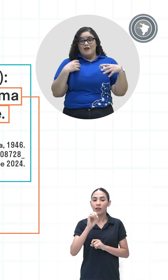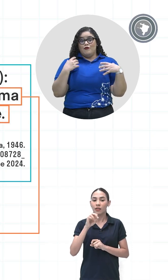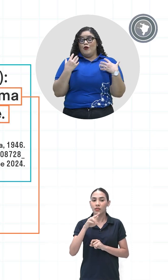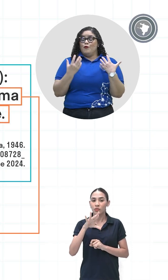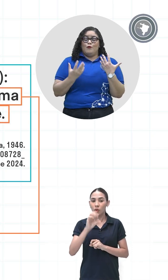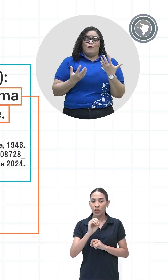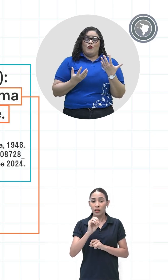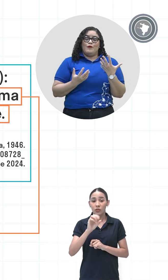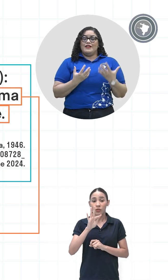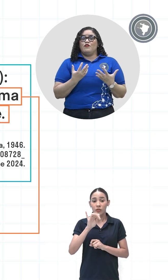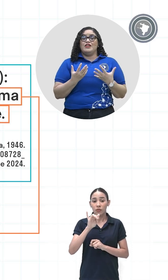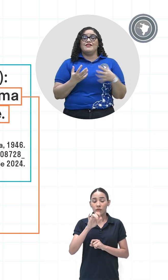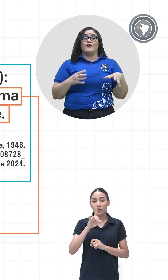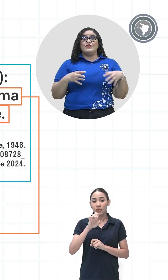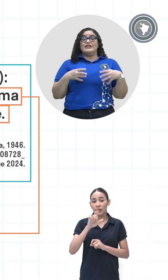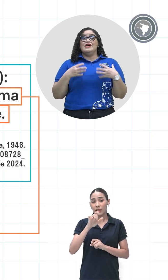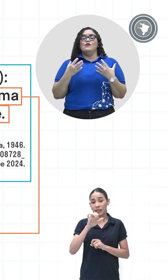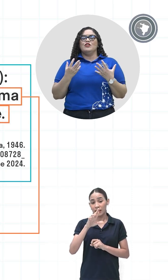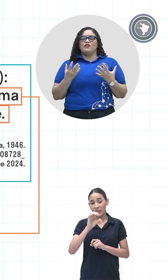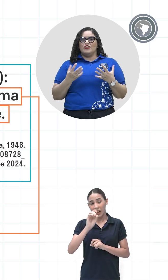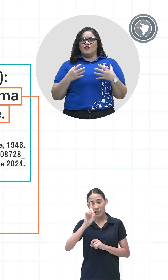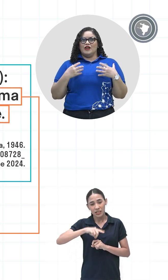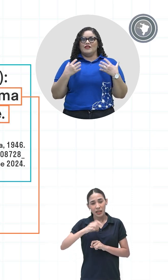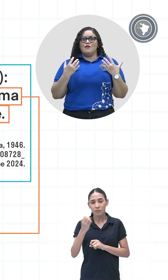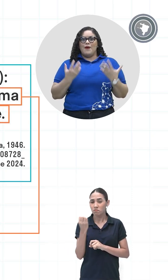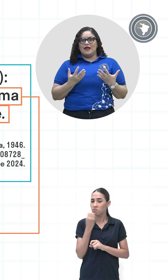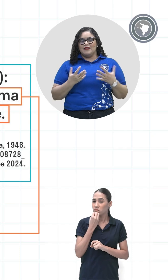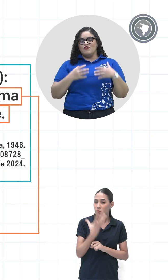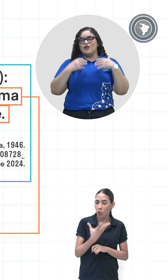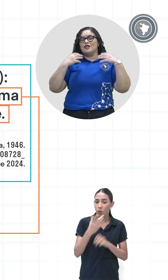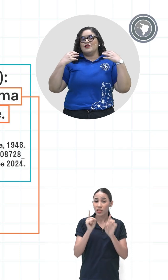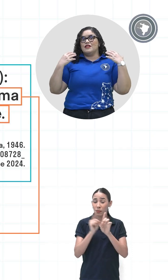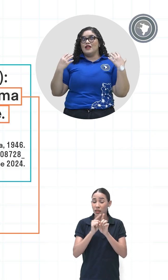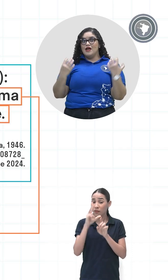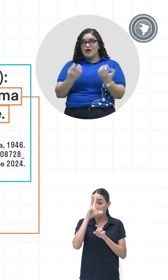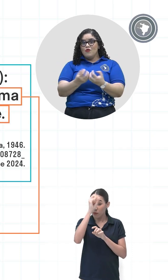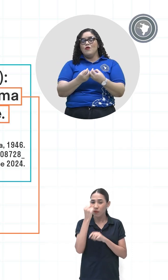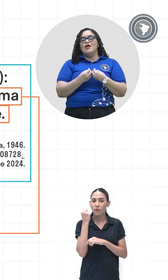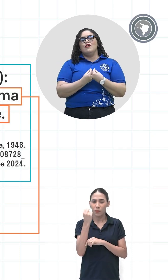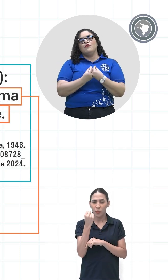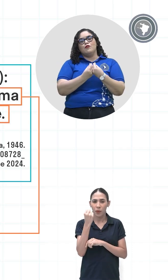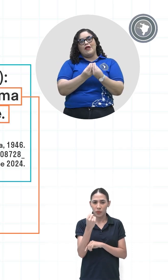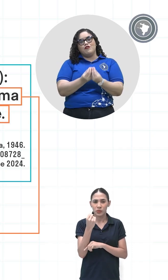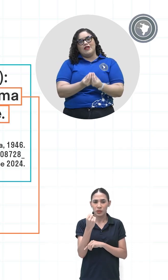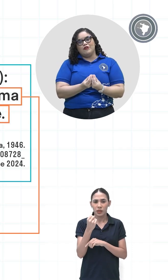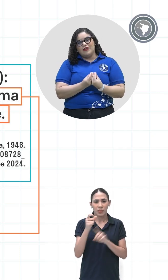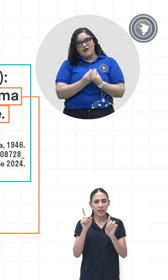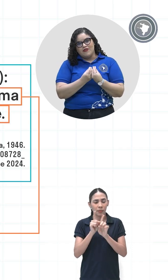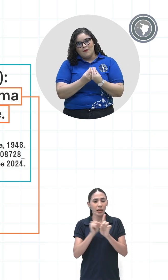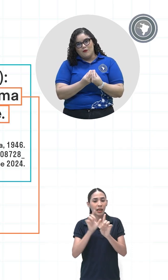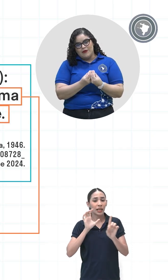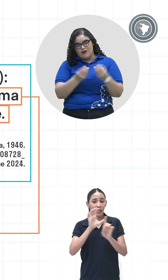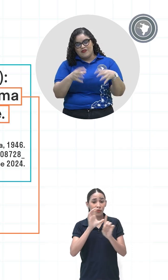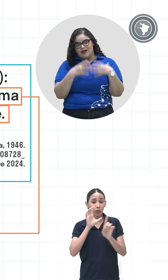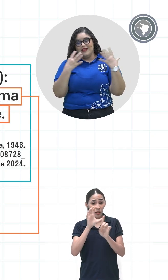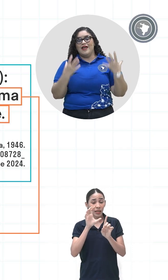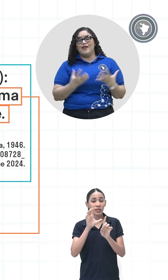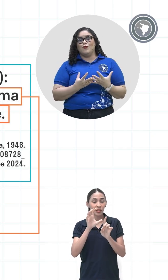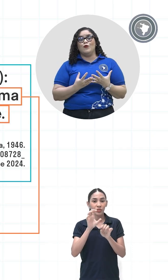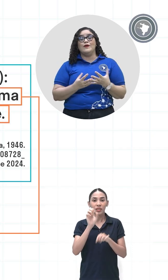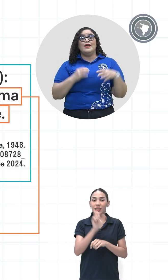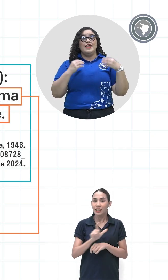fidelidade. Foi uma definição tão inovadora e tão impactante e tão influente dentro da